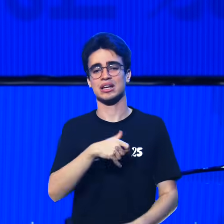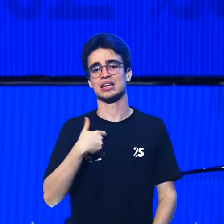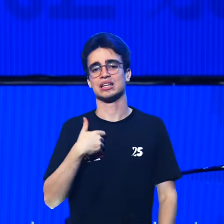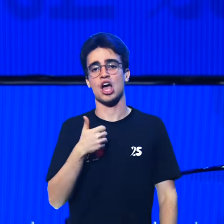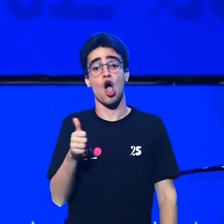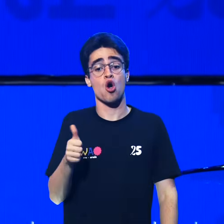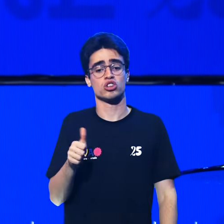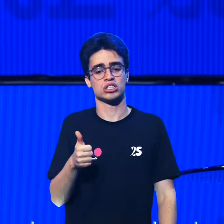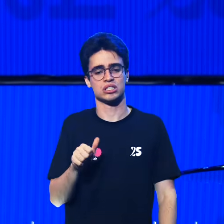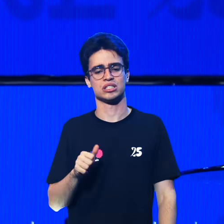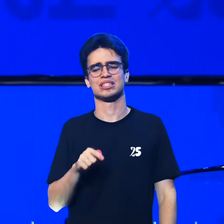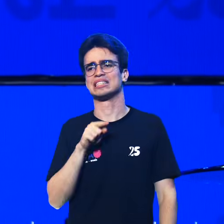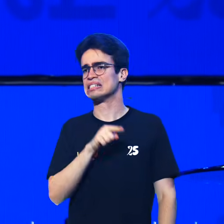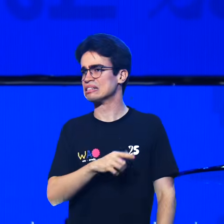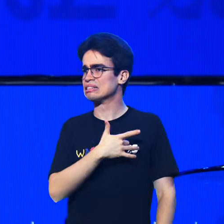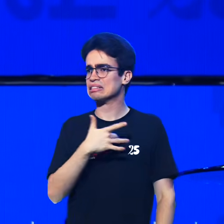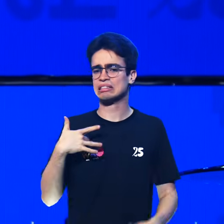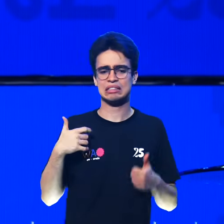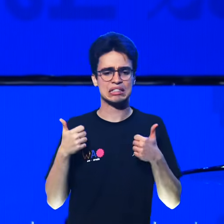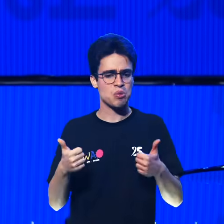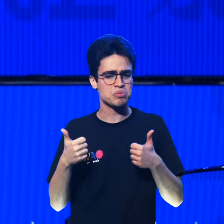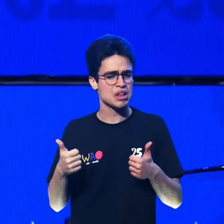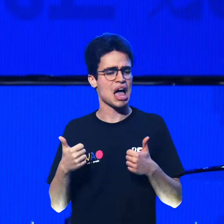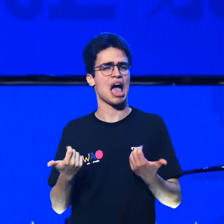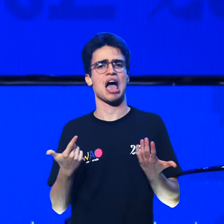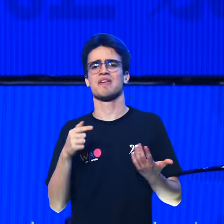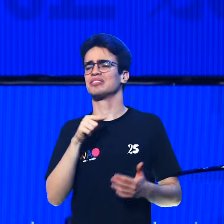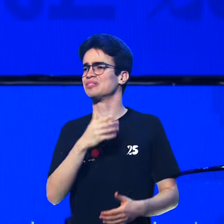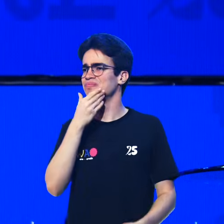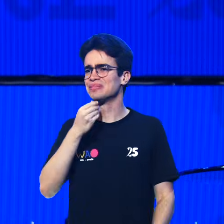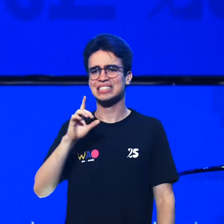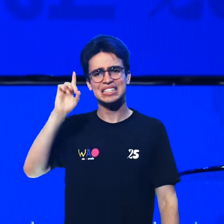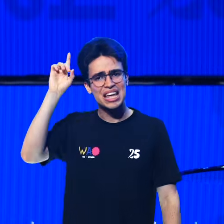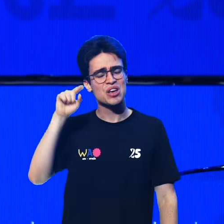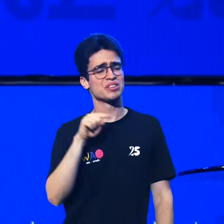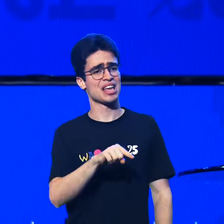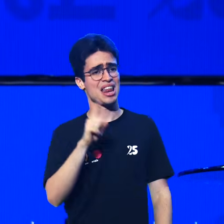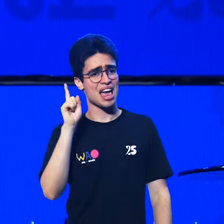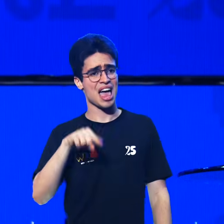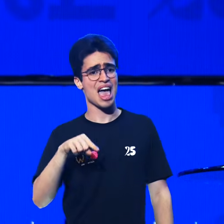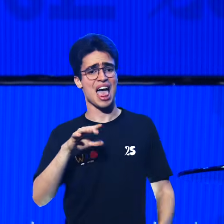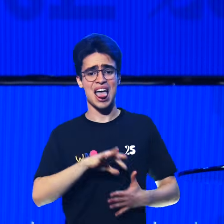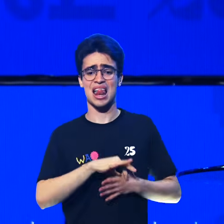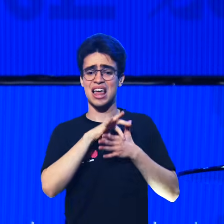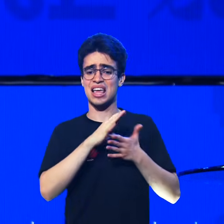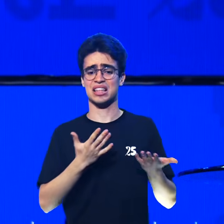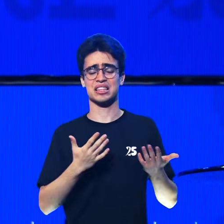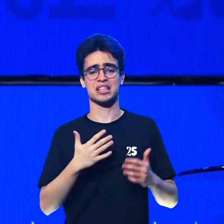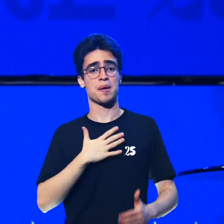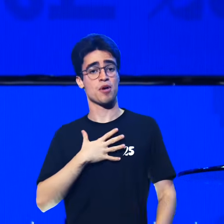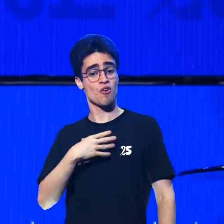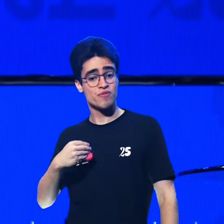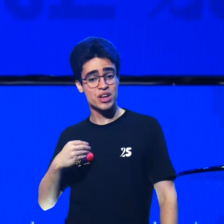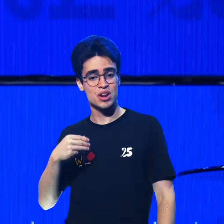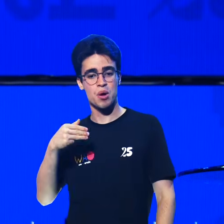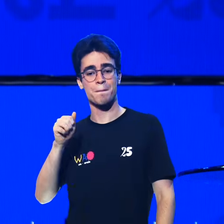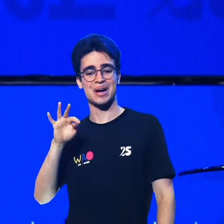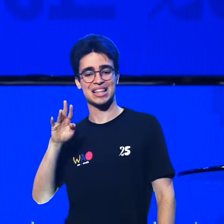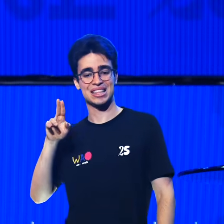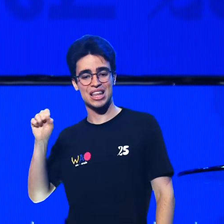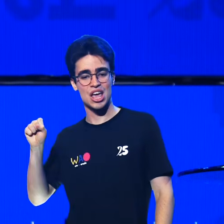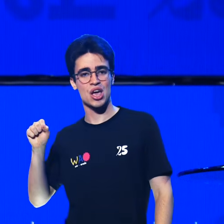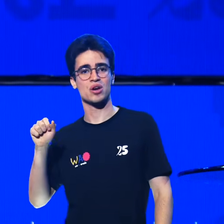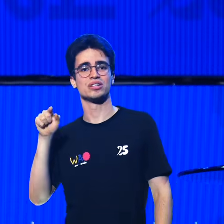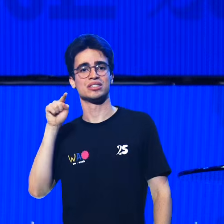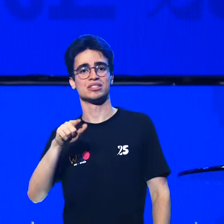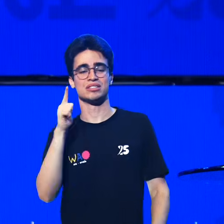saudável, ciclista, menino de Deus, era líder lá. Meu filho Mateus, o mais velho, ganhou